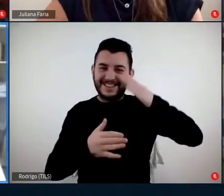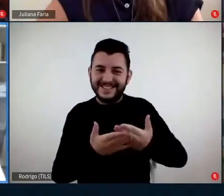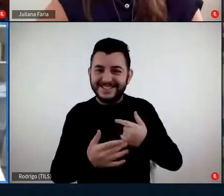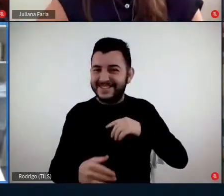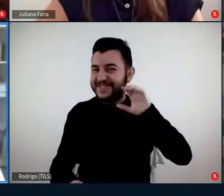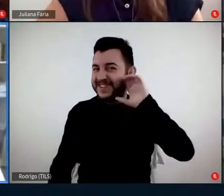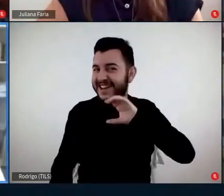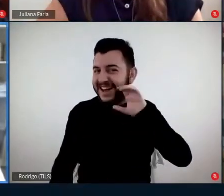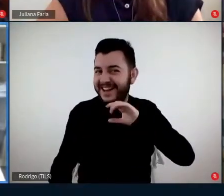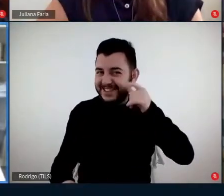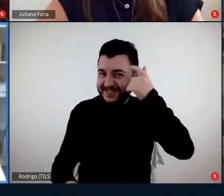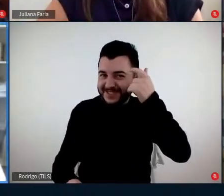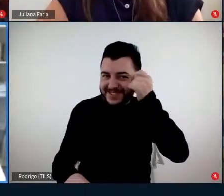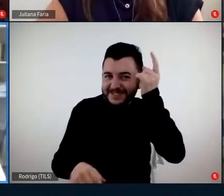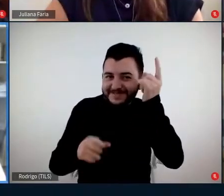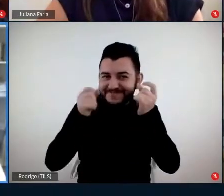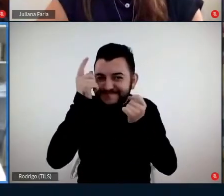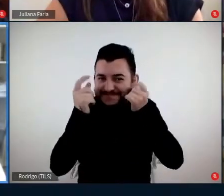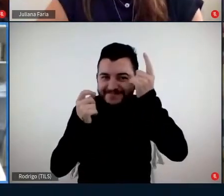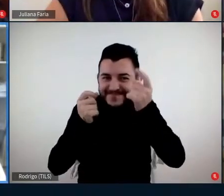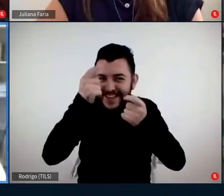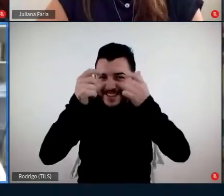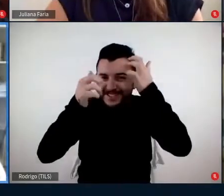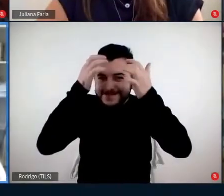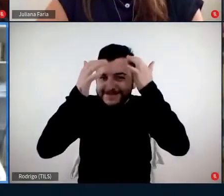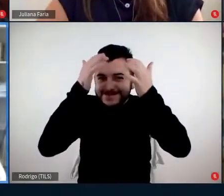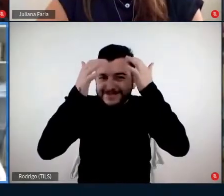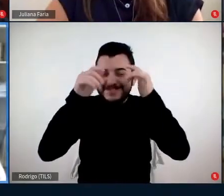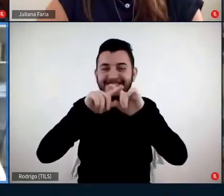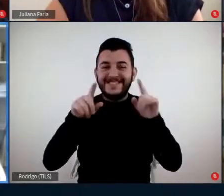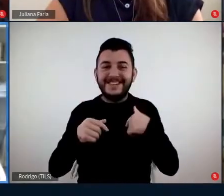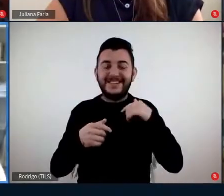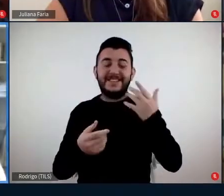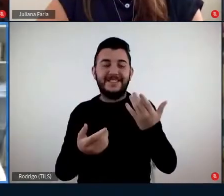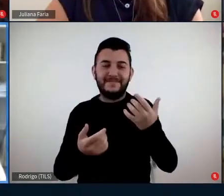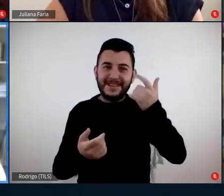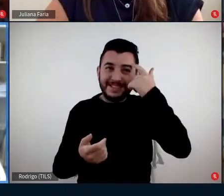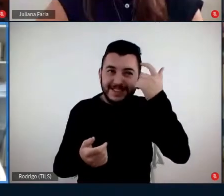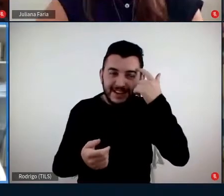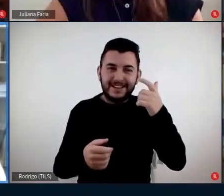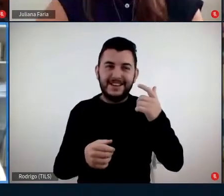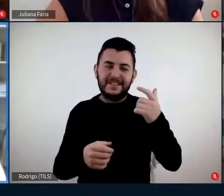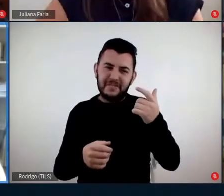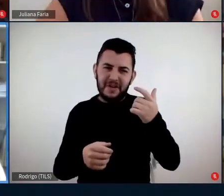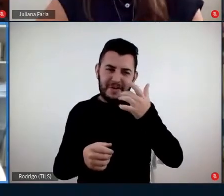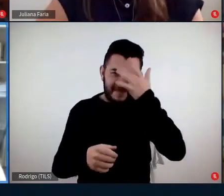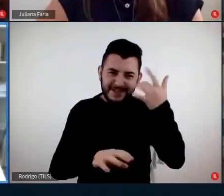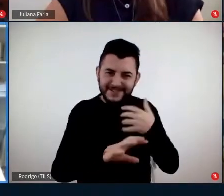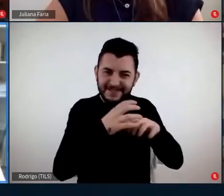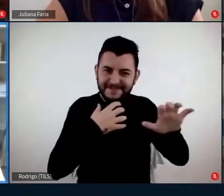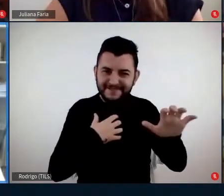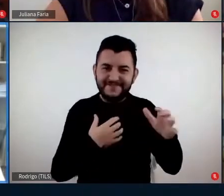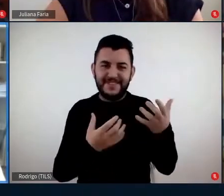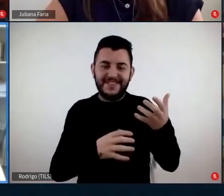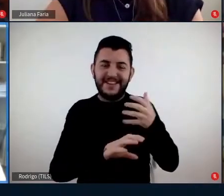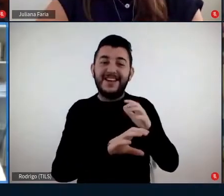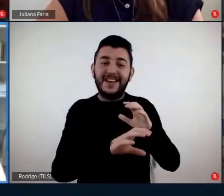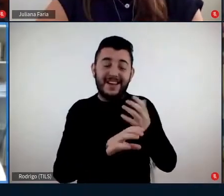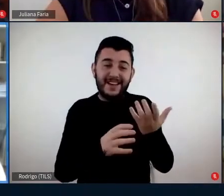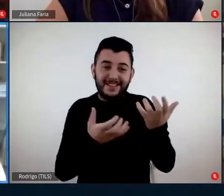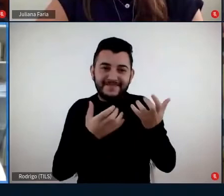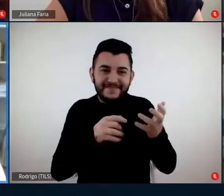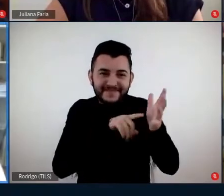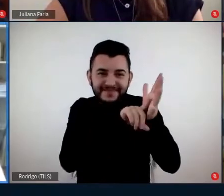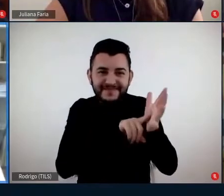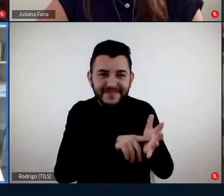compartilha comigo da mesma opinião. Então, o texto, quando ele traz todas as multimodalidades que a língua de sinais apresenta,